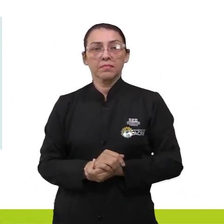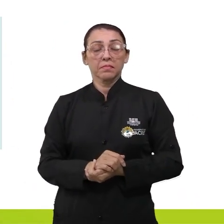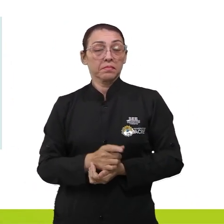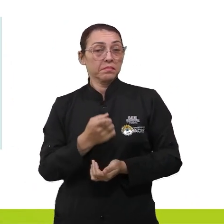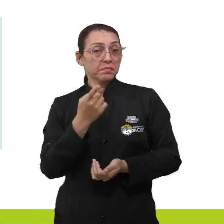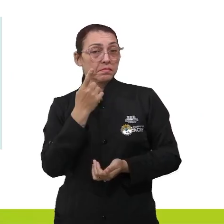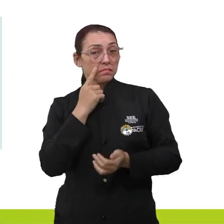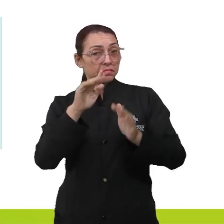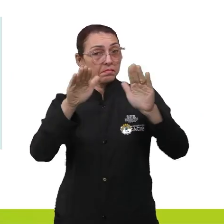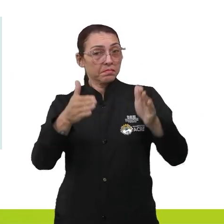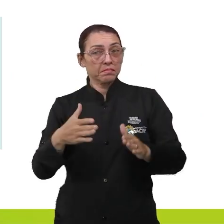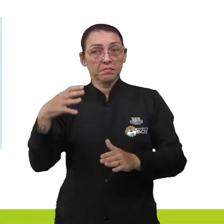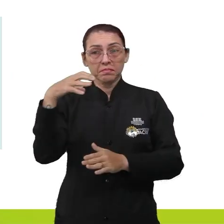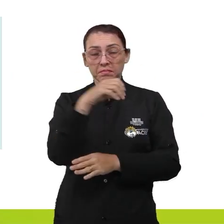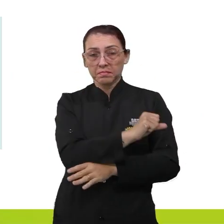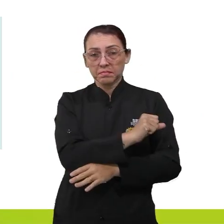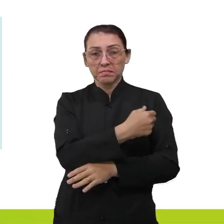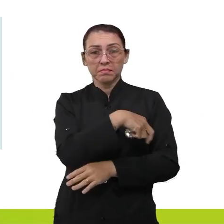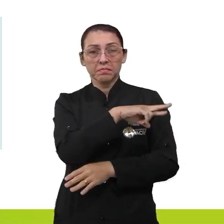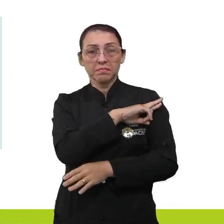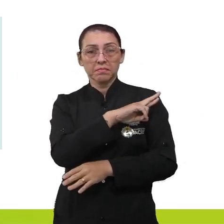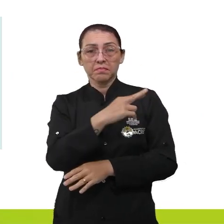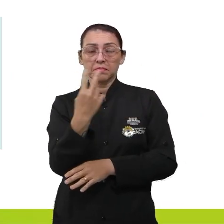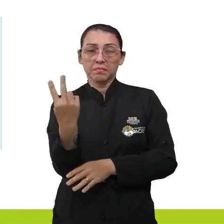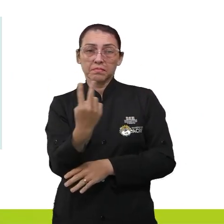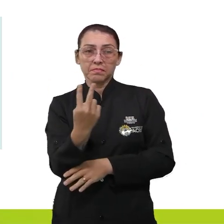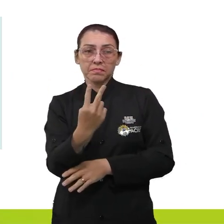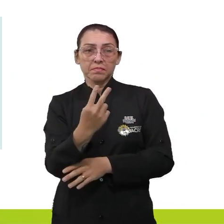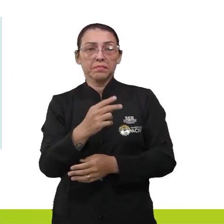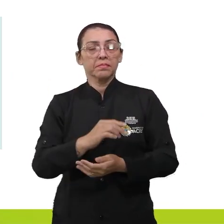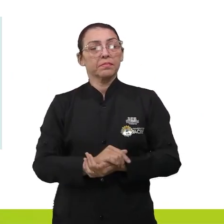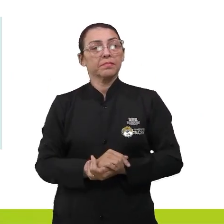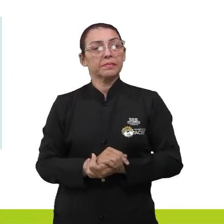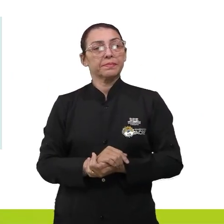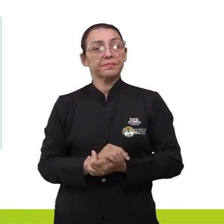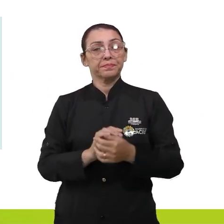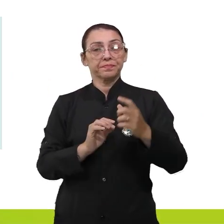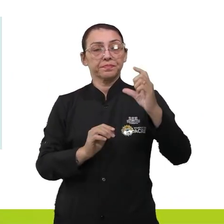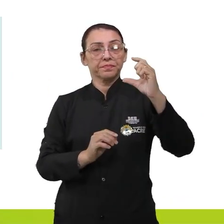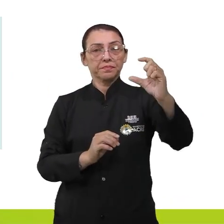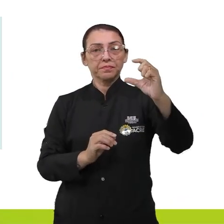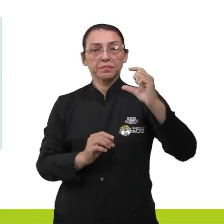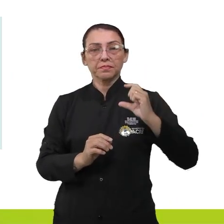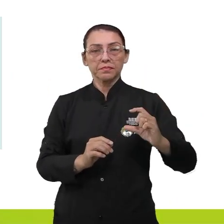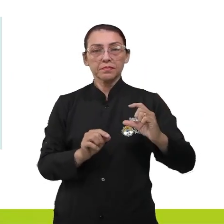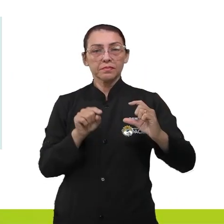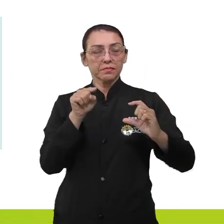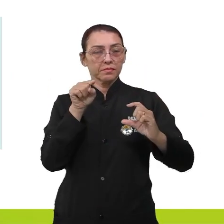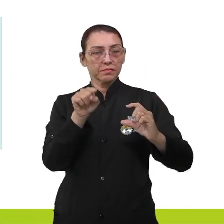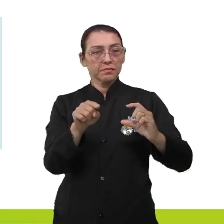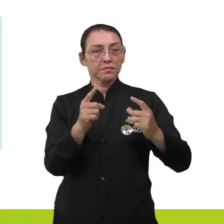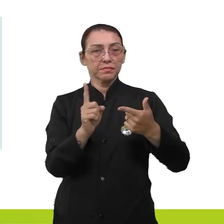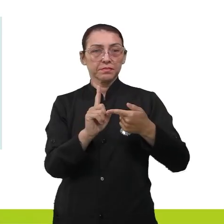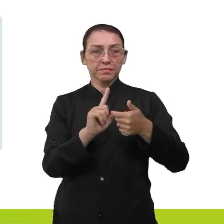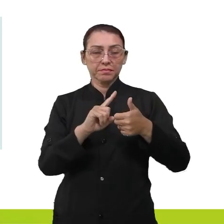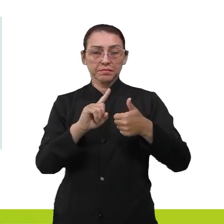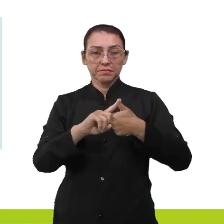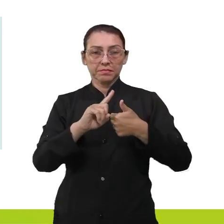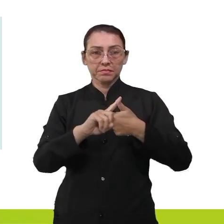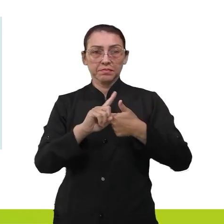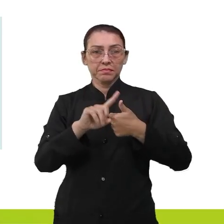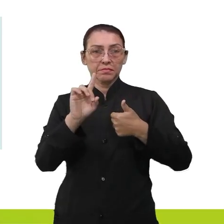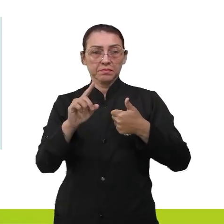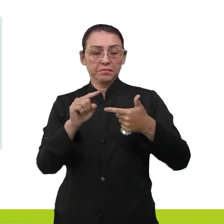Vamos fazer uma análise bem rápida da competência 2. Aqui eu coloquei 2 parágrafos para vocês, né? O primeiro só